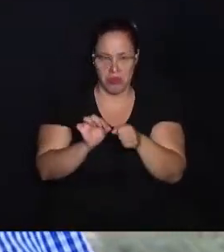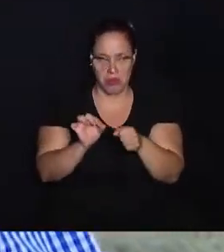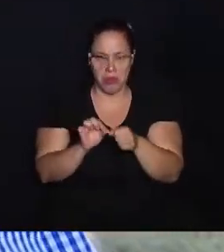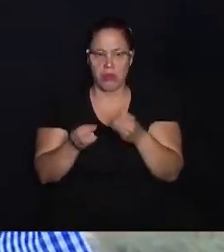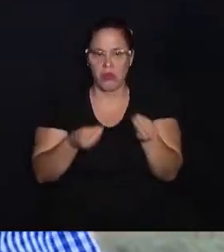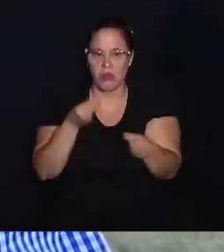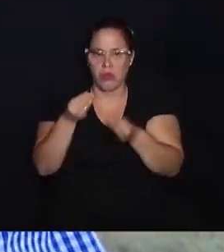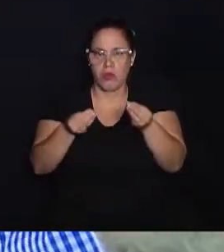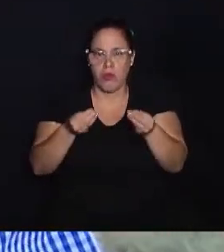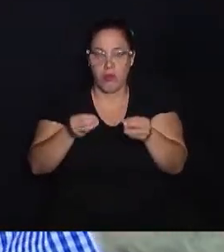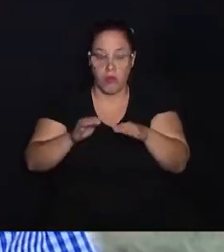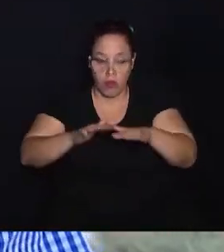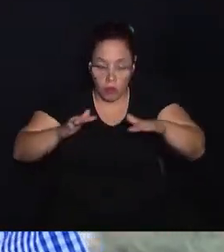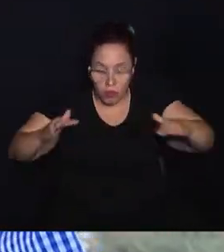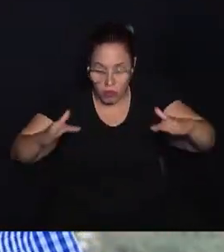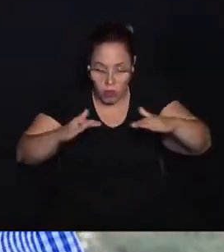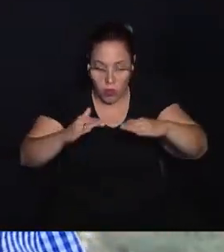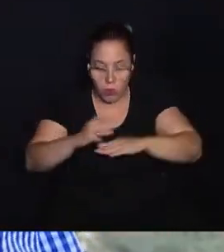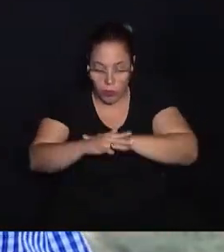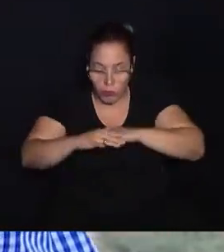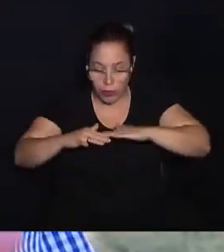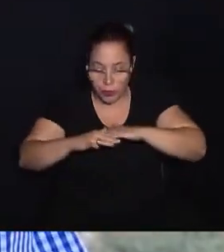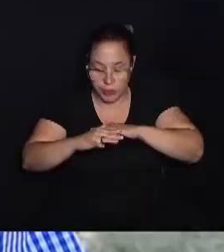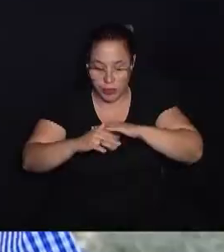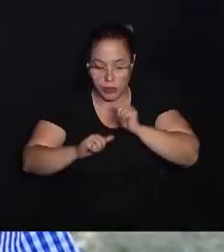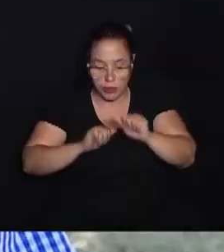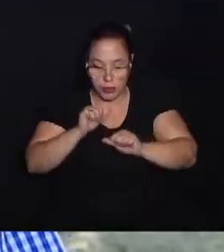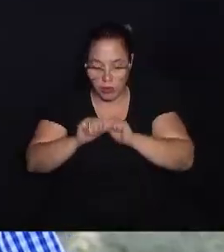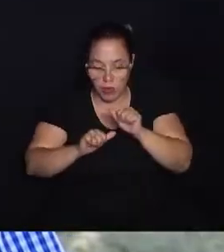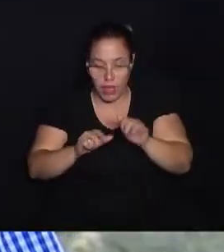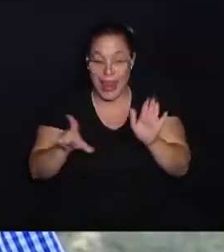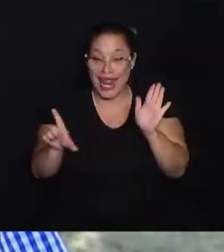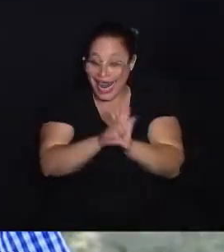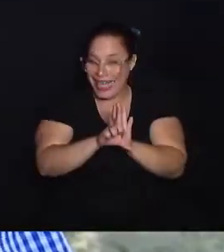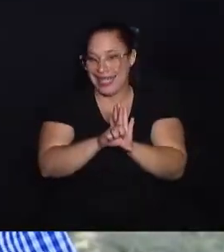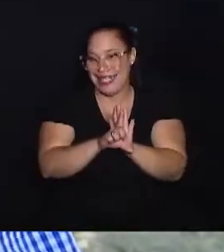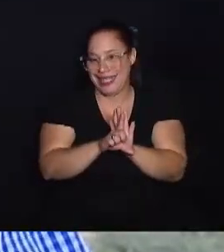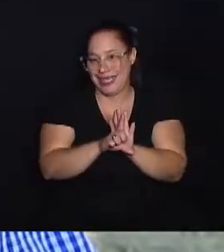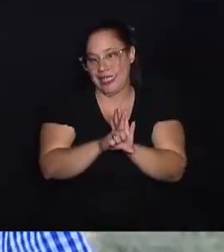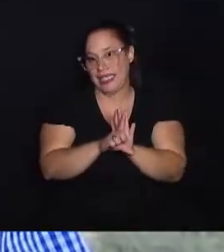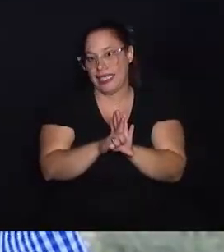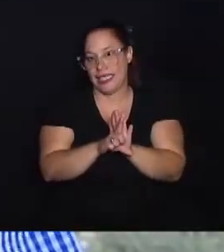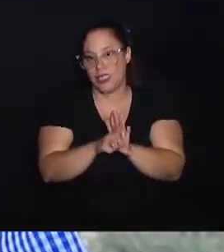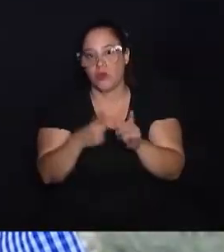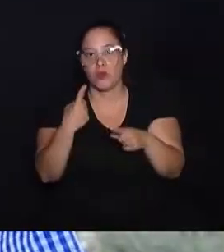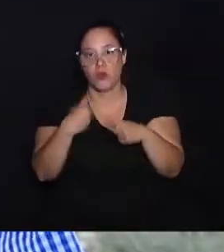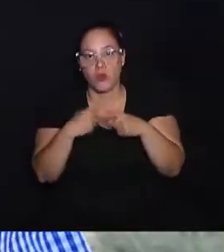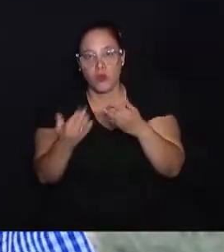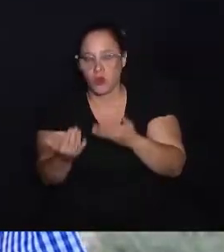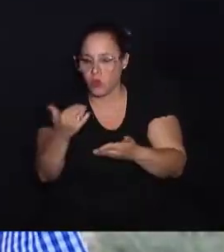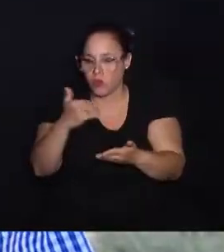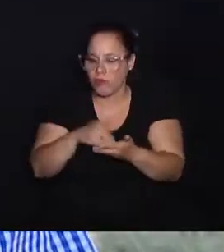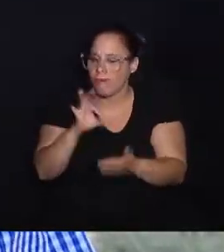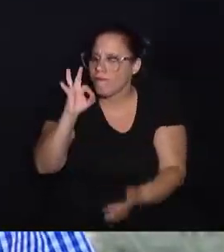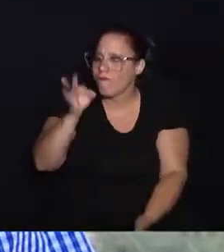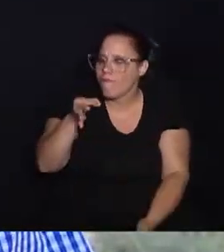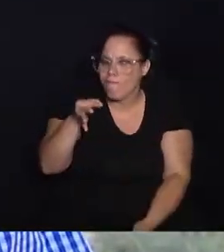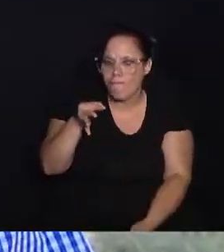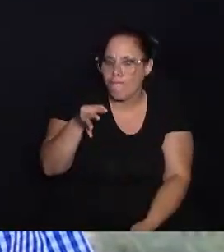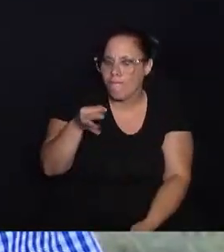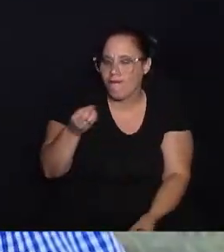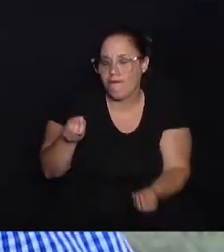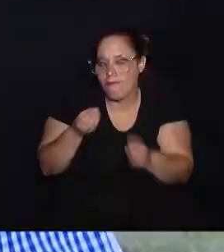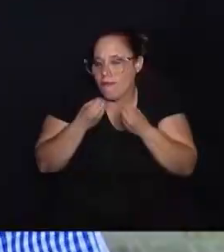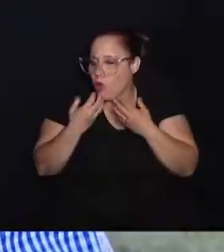Municipal fazer com que esse equipamento Urbano transformasse em lei né porque